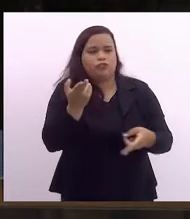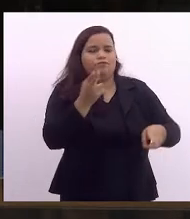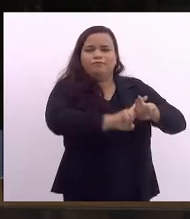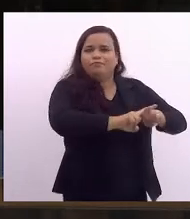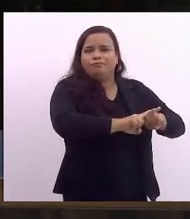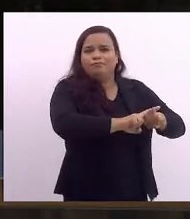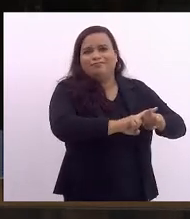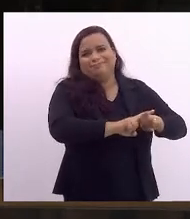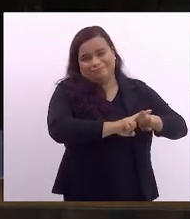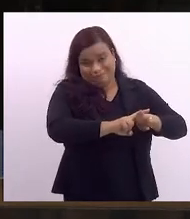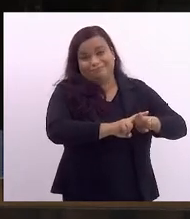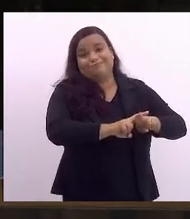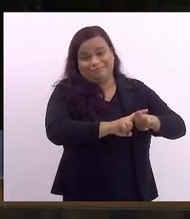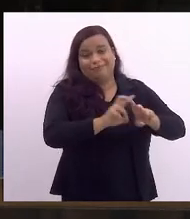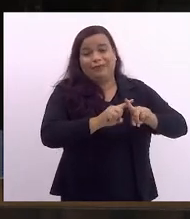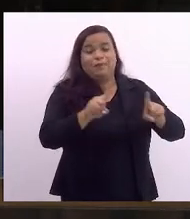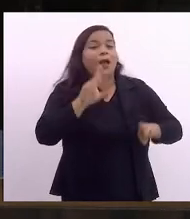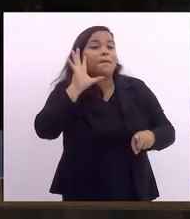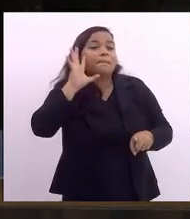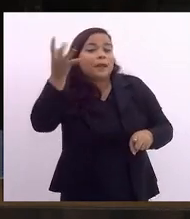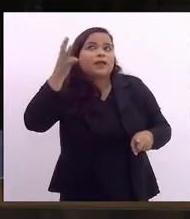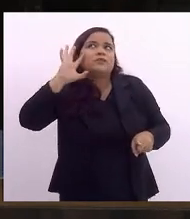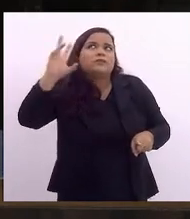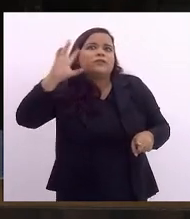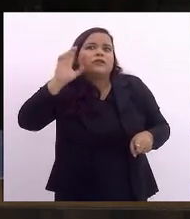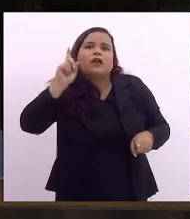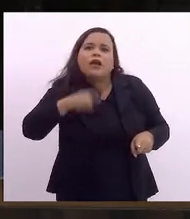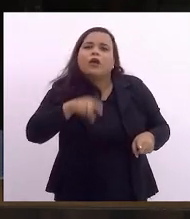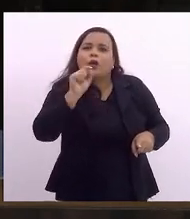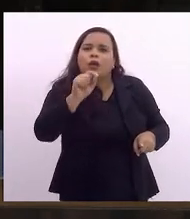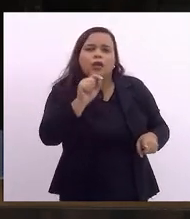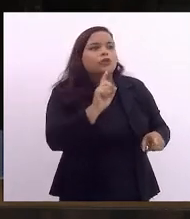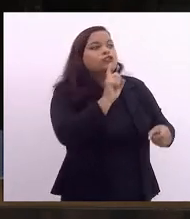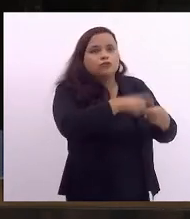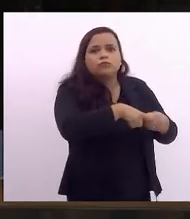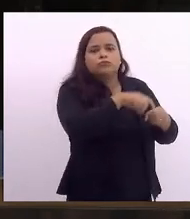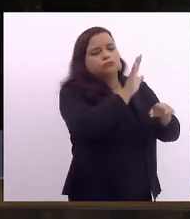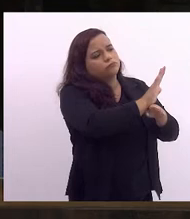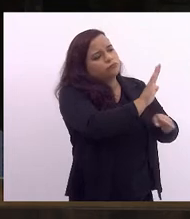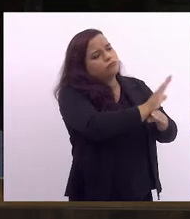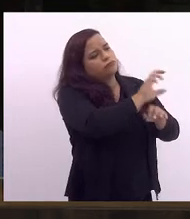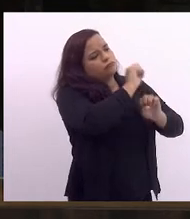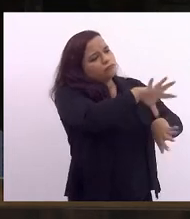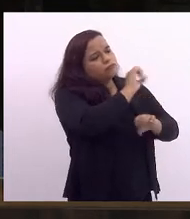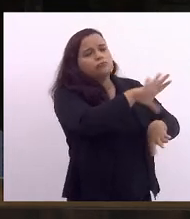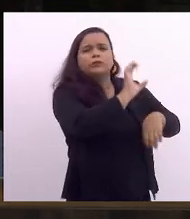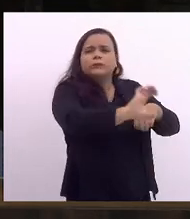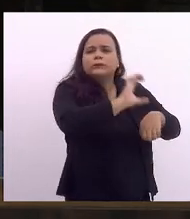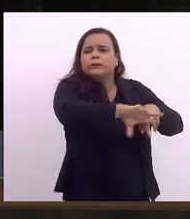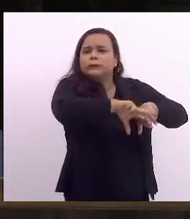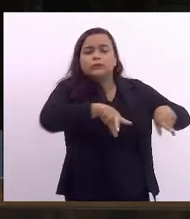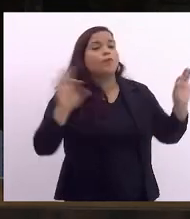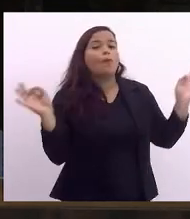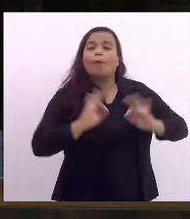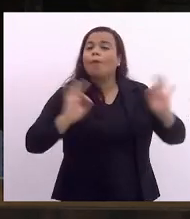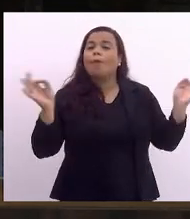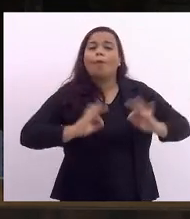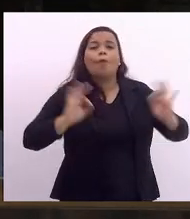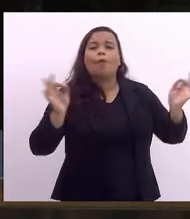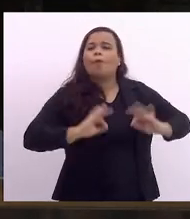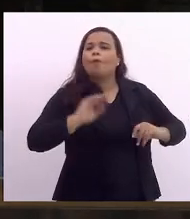e a solução pensada nunca é a ressocialização. É a efetivação